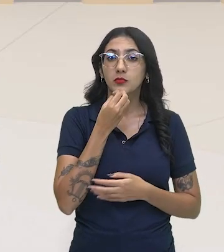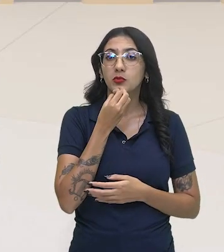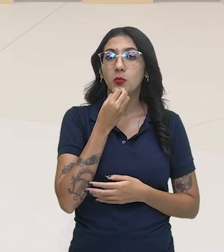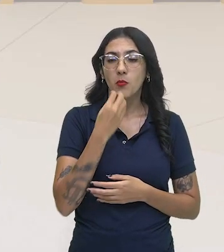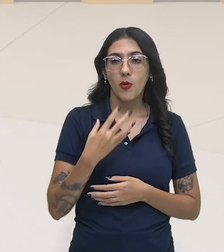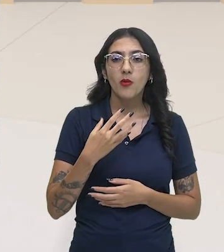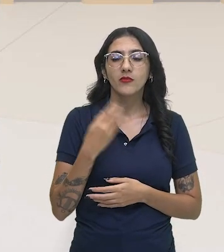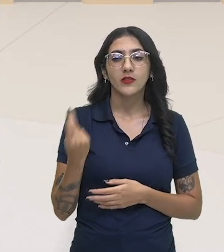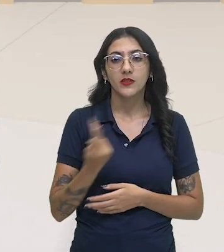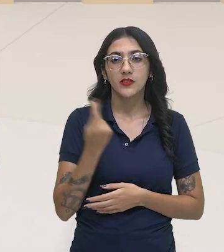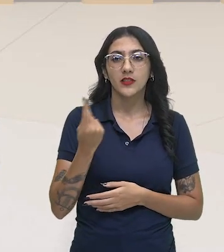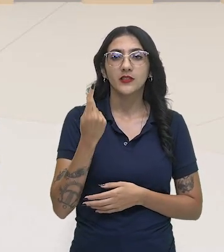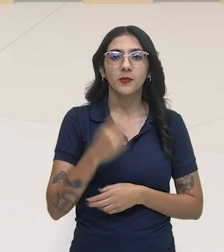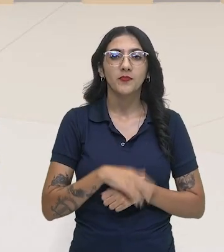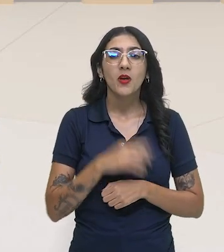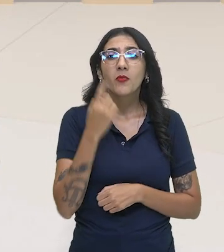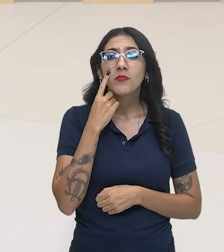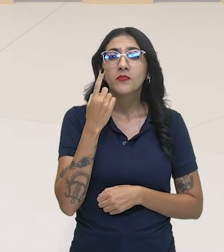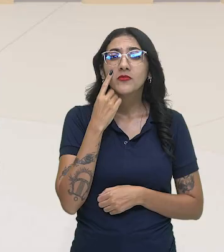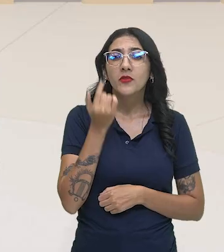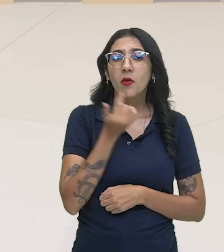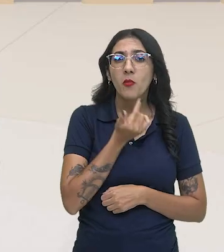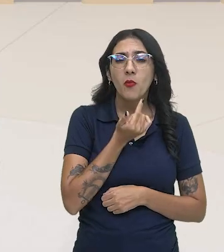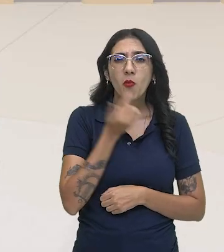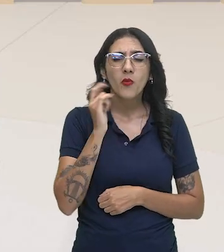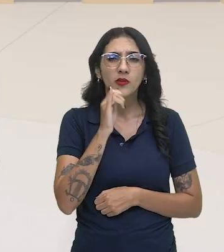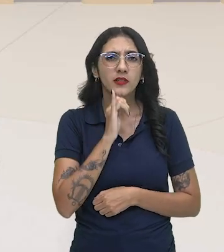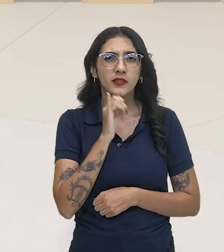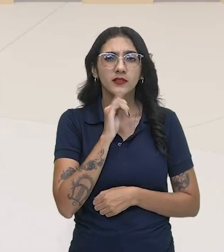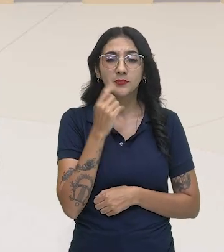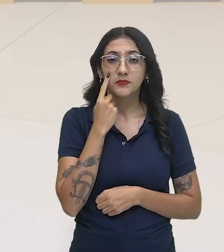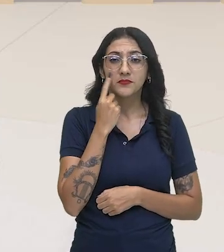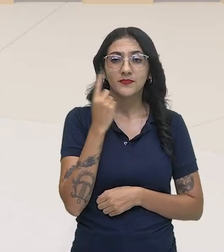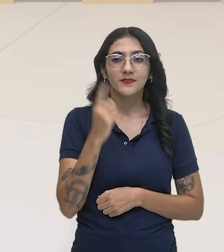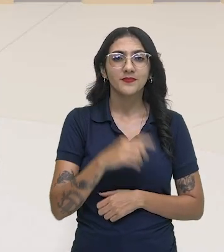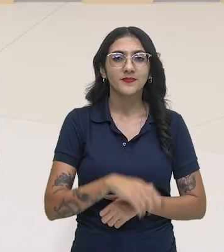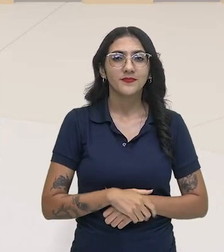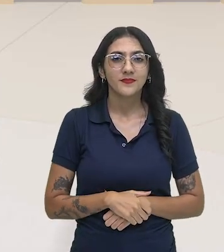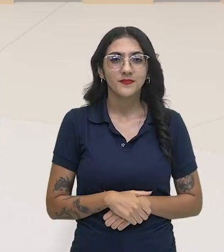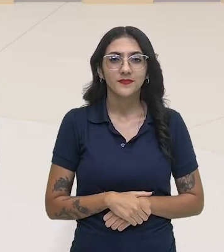exemplo, né, professor? A gente tem outro exemplo agora para mostrar. Vamos ver outro exemplo? Vamos lá.